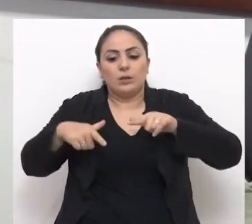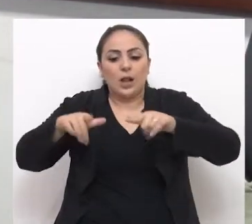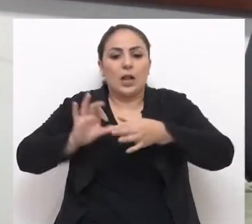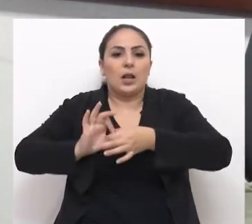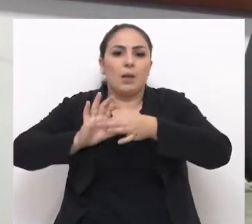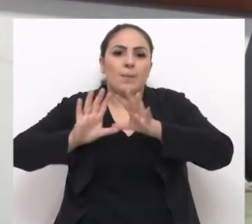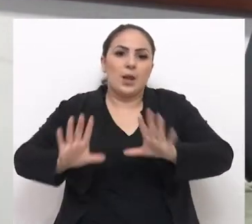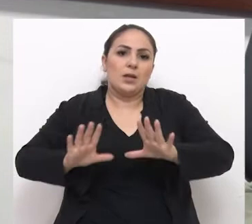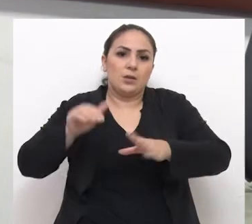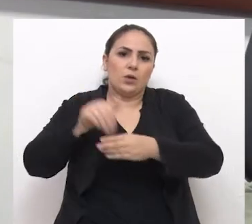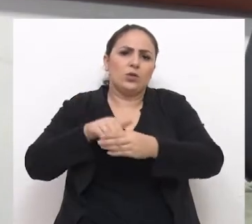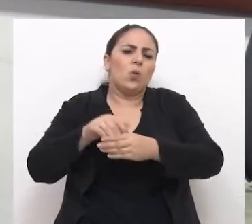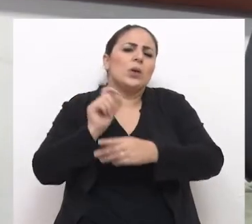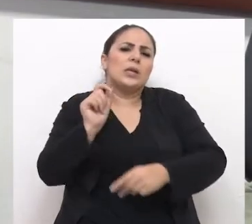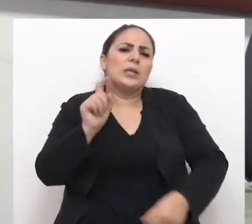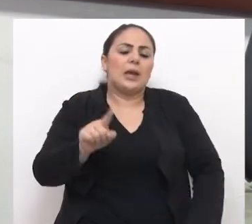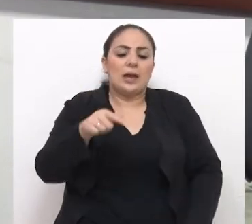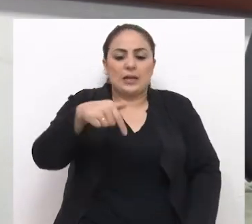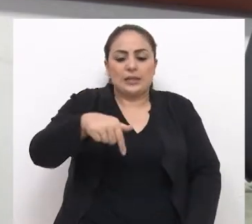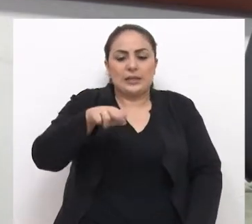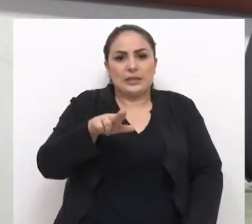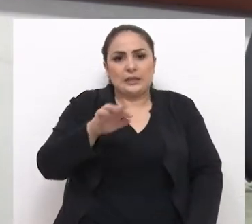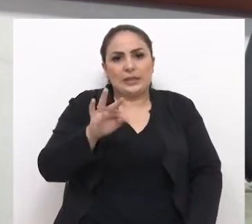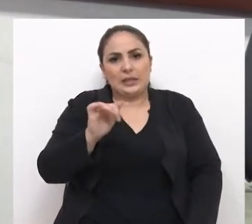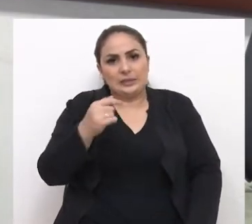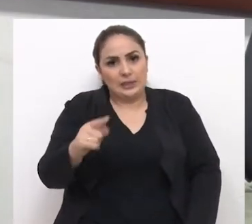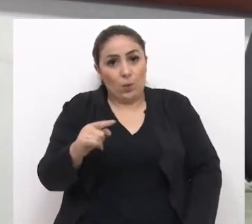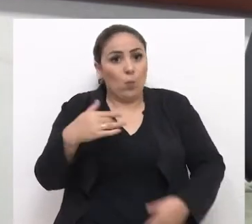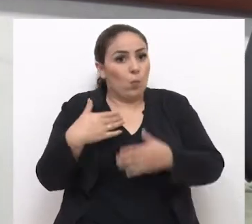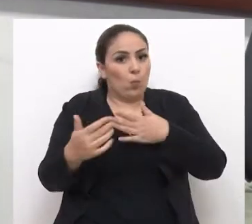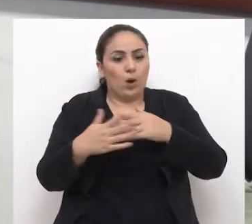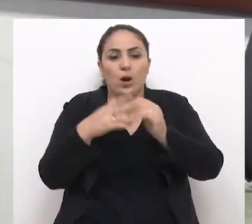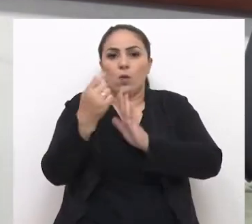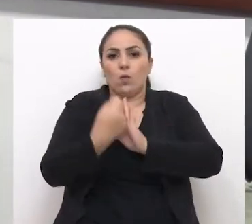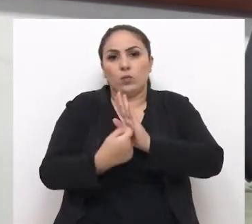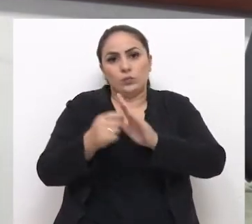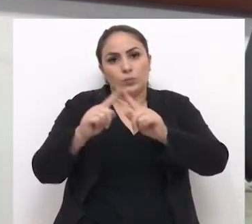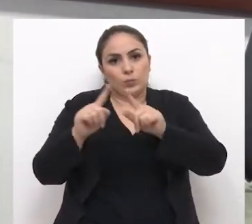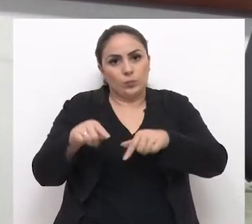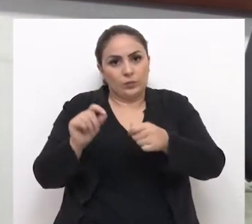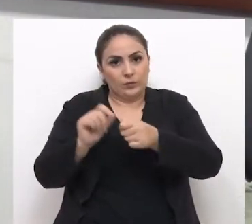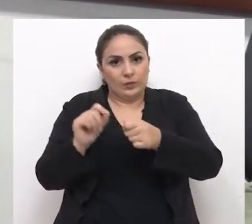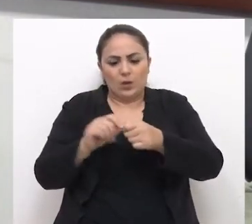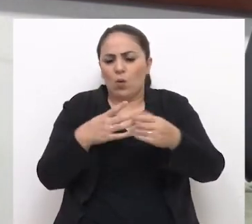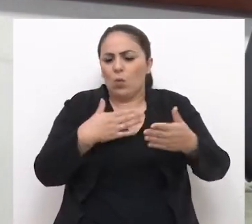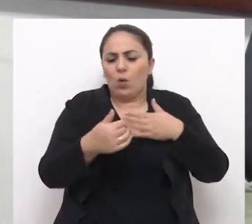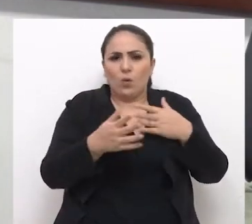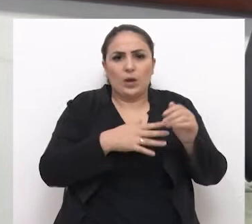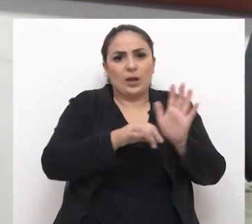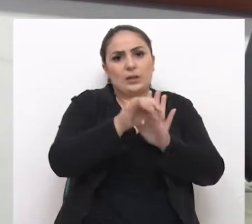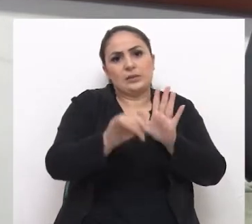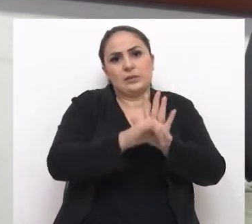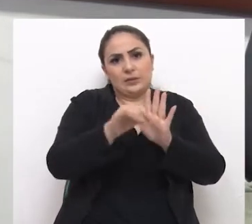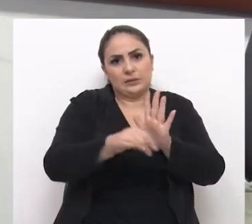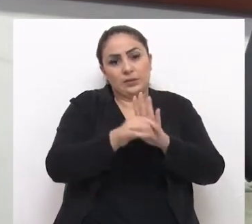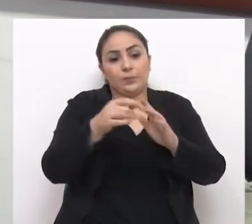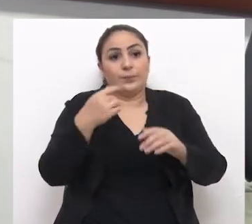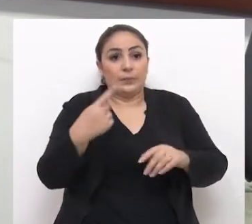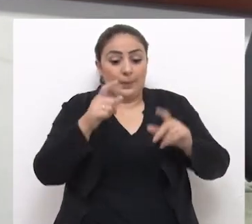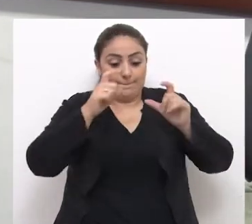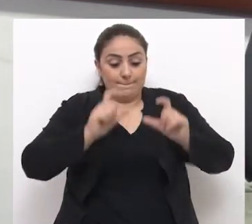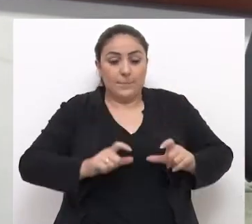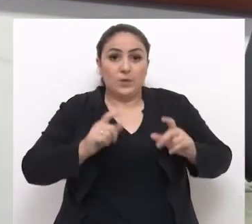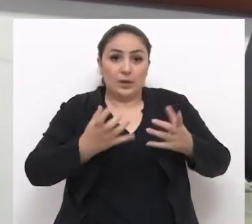não ganha a quitação eleitoral. Para que serve a quitação eleitoral? Para todo e qualquer concurso público que for feito, para toda e qualquer